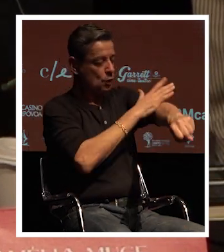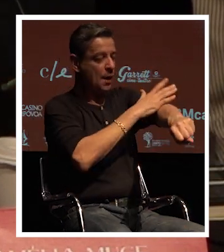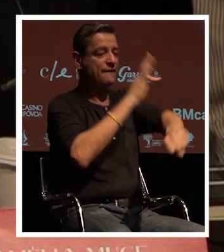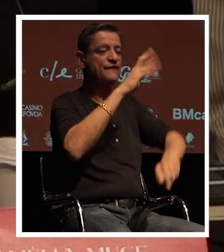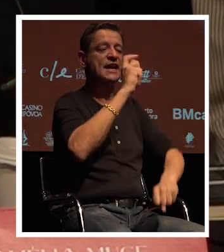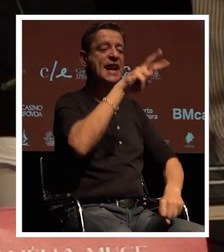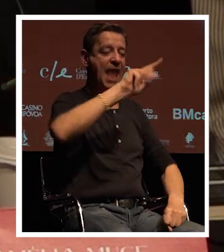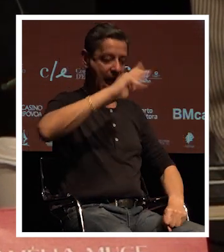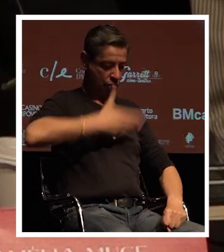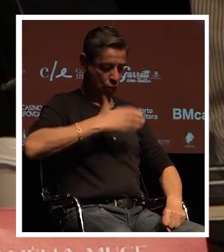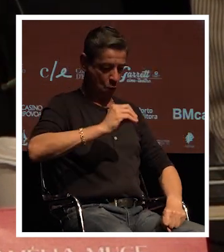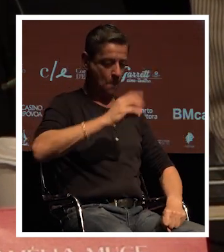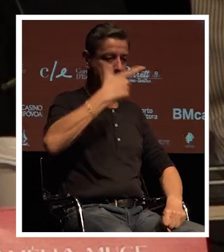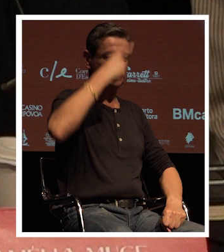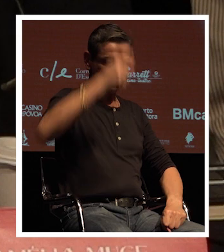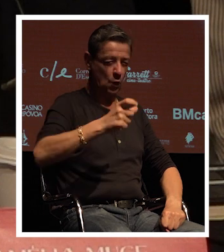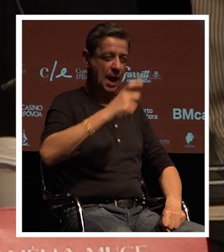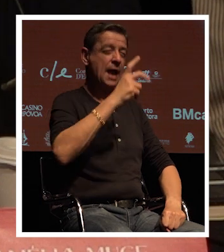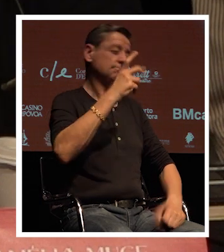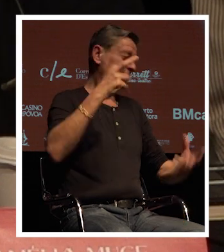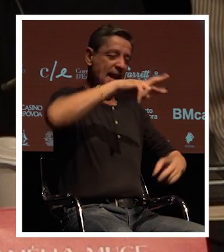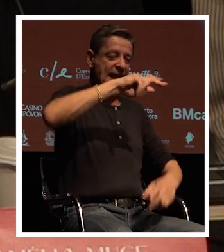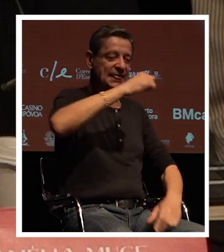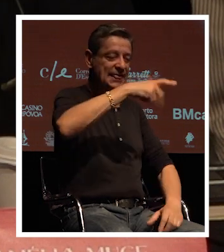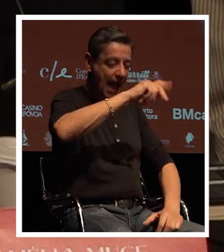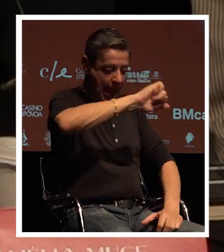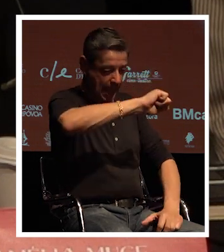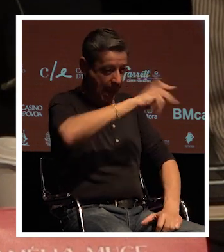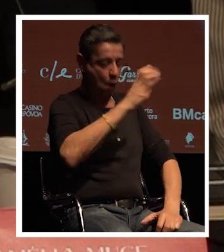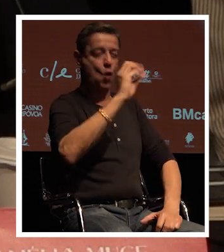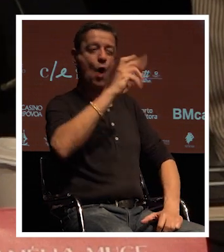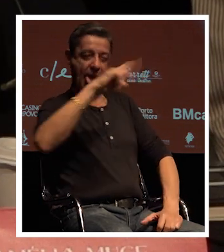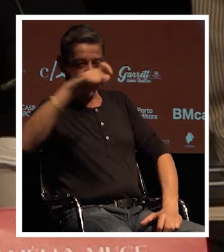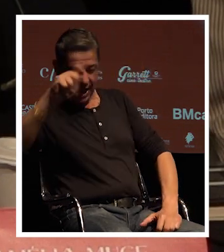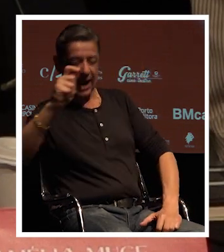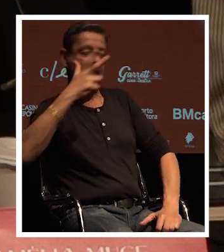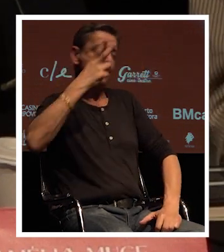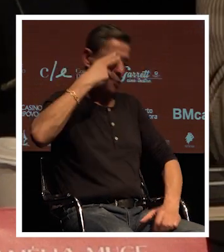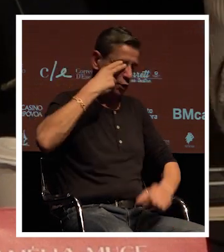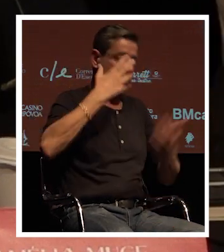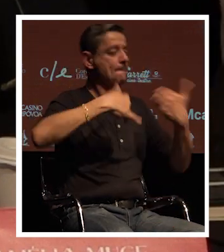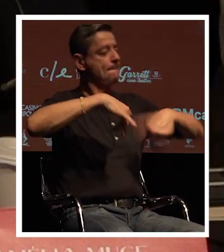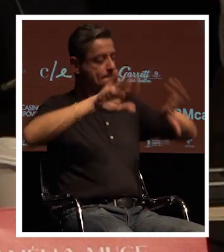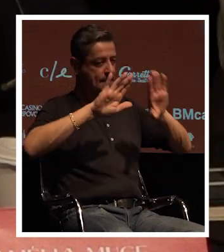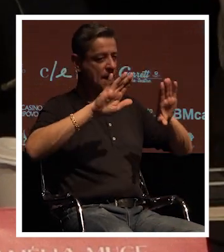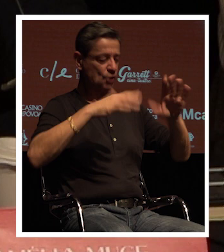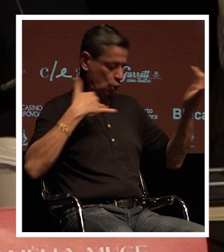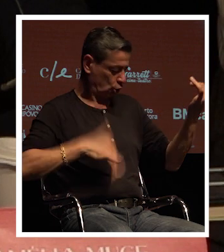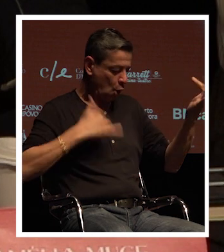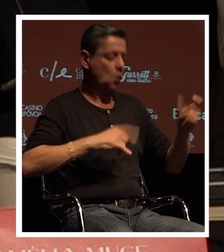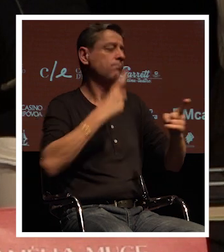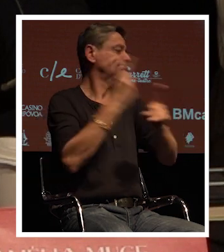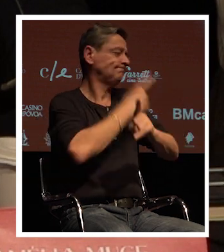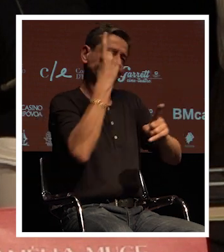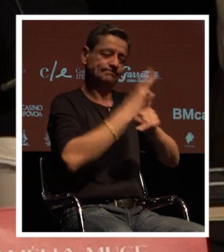Pessoa Natália Correia Ramos Rosa Camões entre muitos outros são muitos também os que tocam e cantam